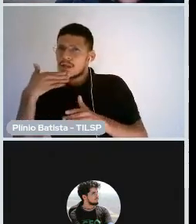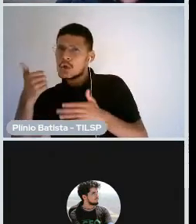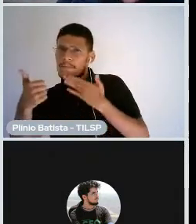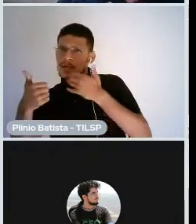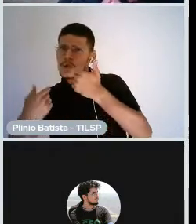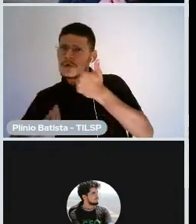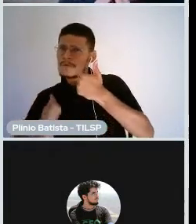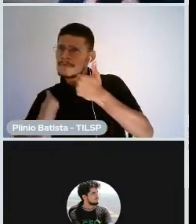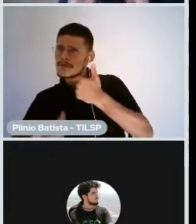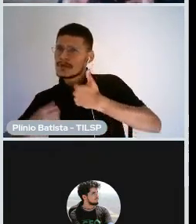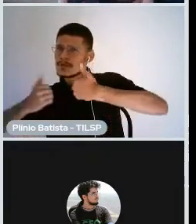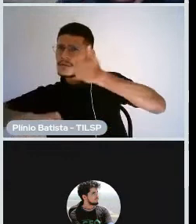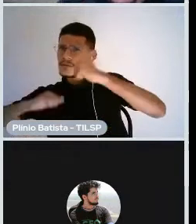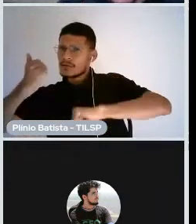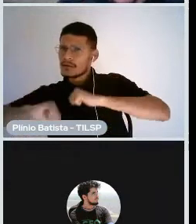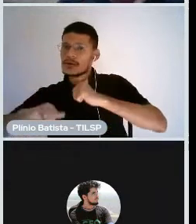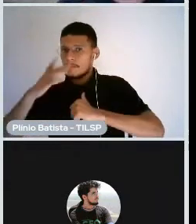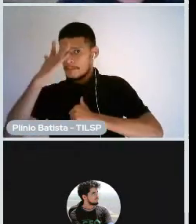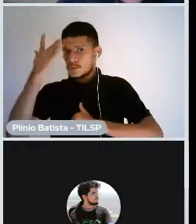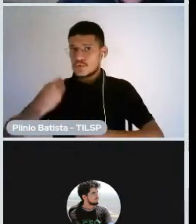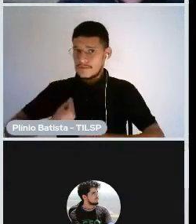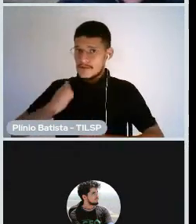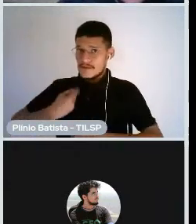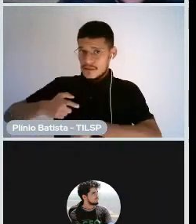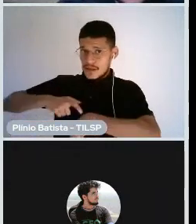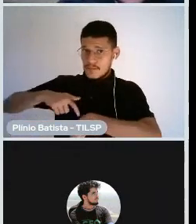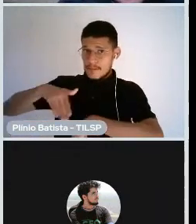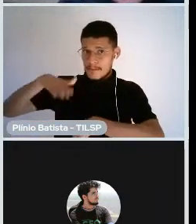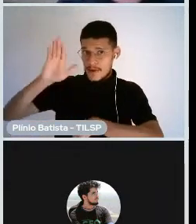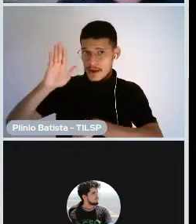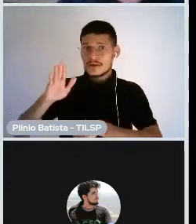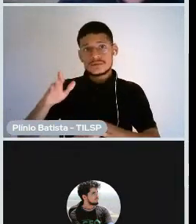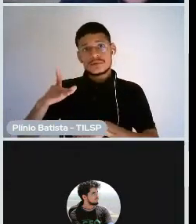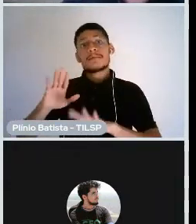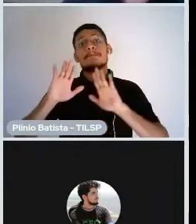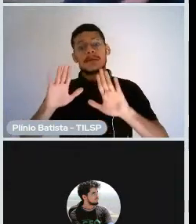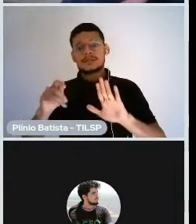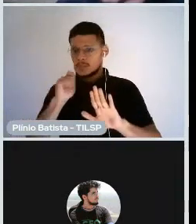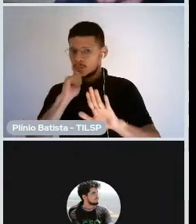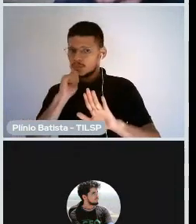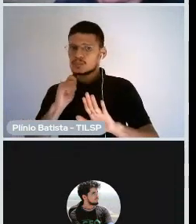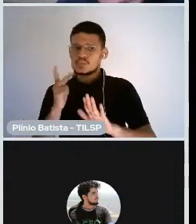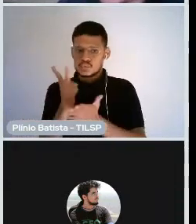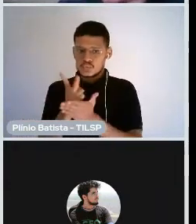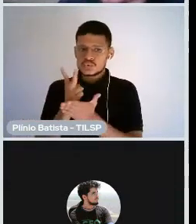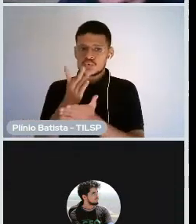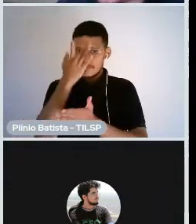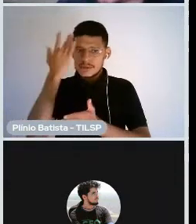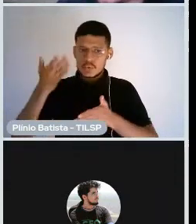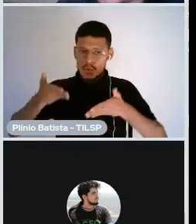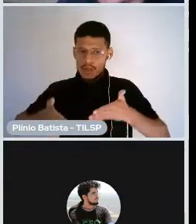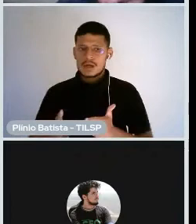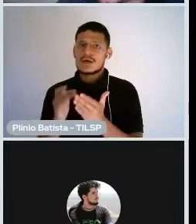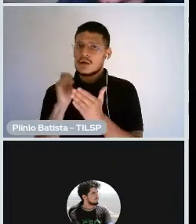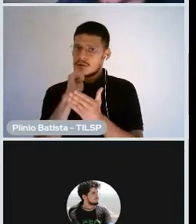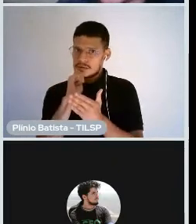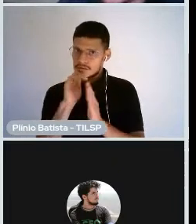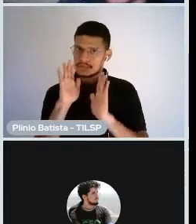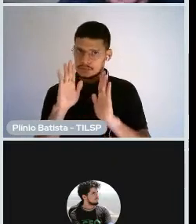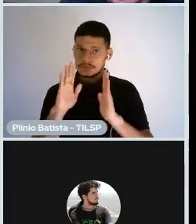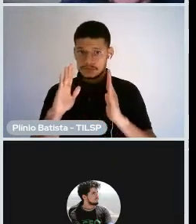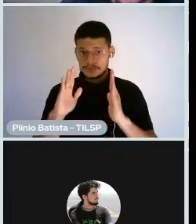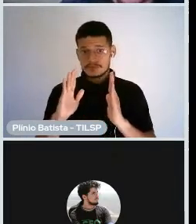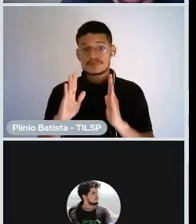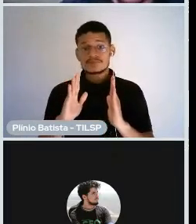vida, e aí as pessoas vão vivendo mais tempo, mas ainda continua nascendo bastante gente. Já na taxa 3, a gente tem uma queda na taxa